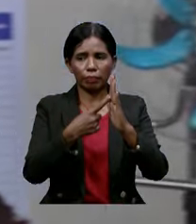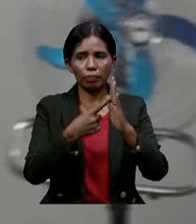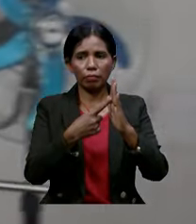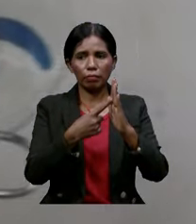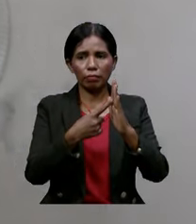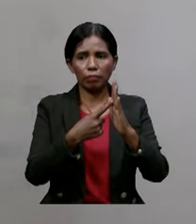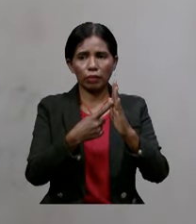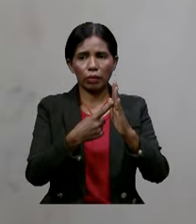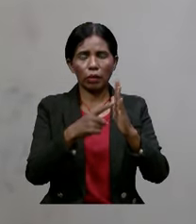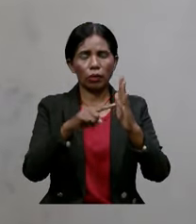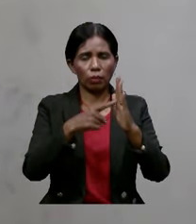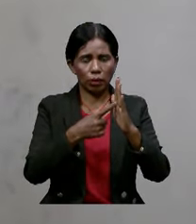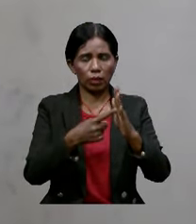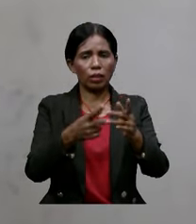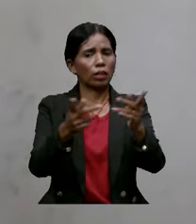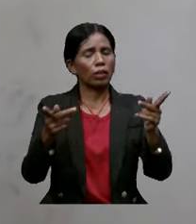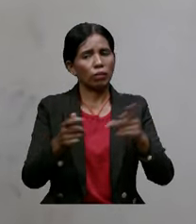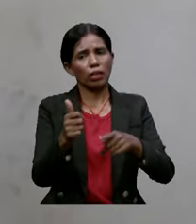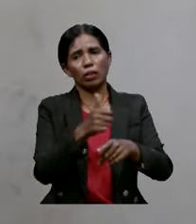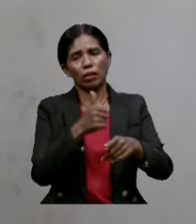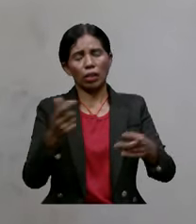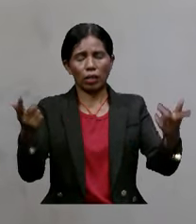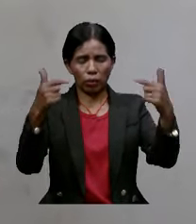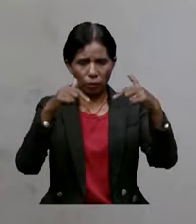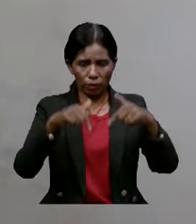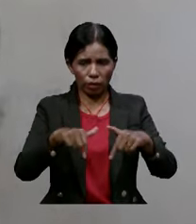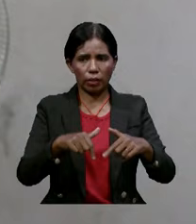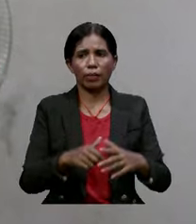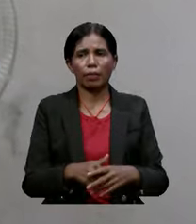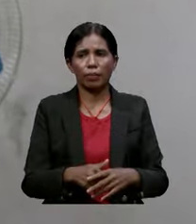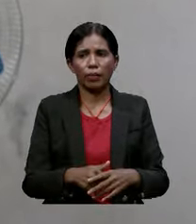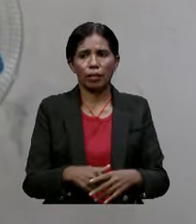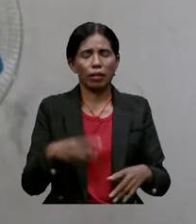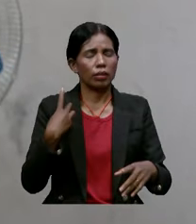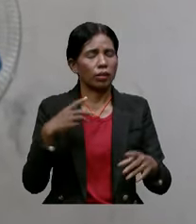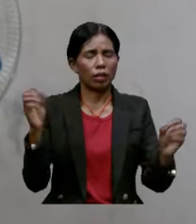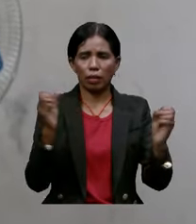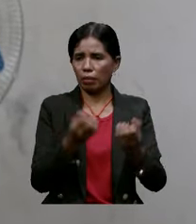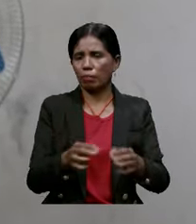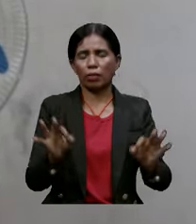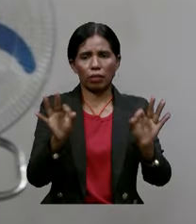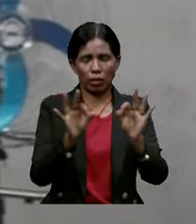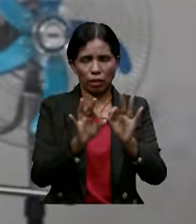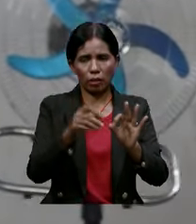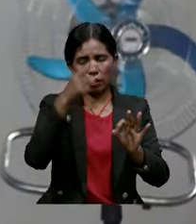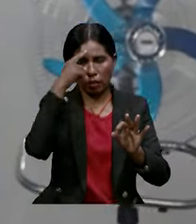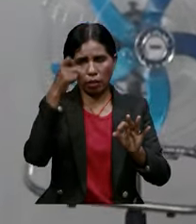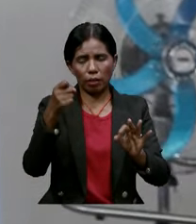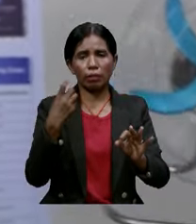uma que é importante que temos, vale, né? E de lá de um importante. Também